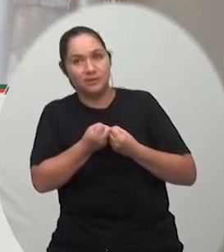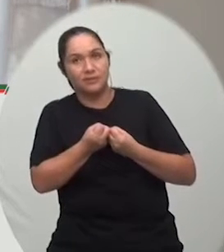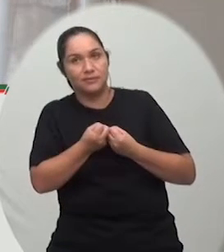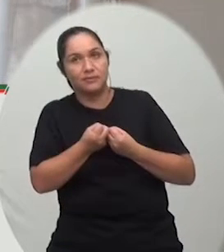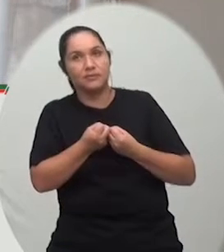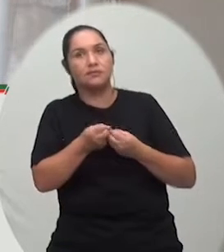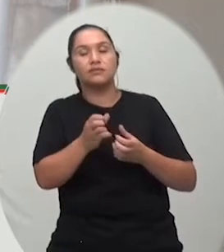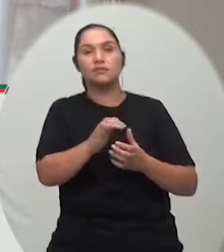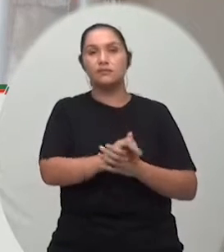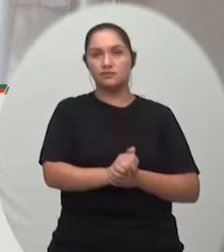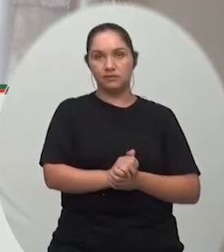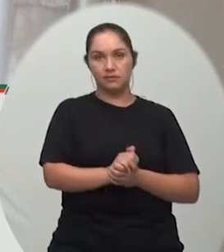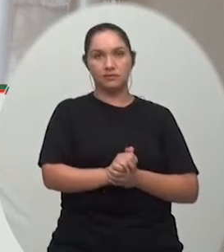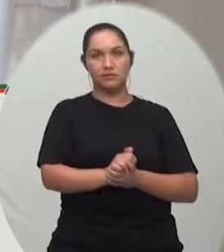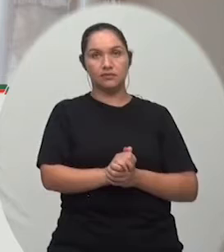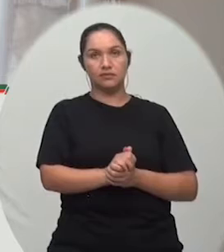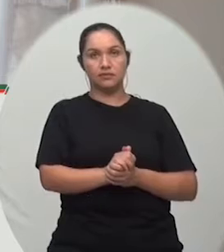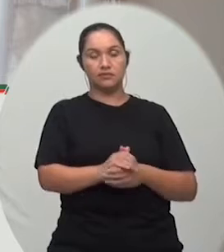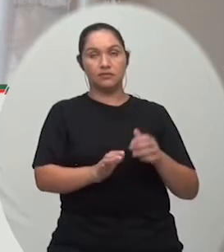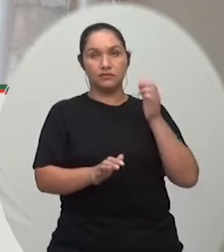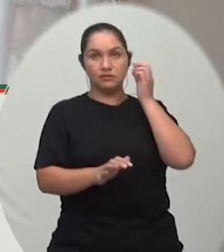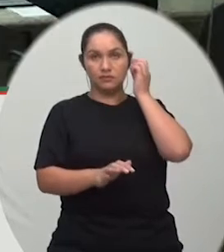precatórios?